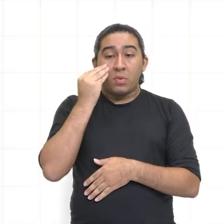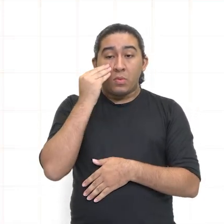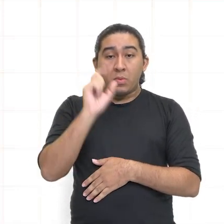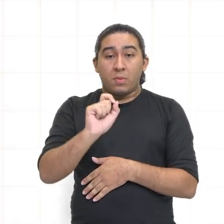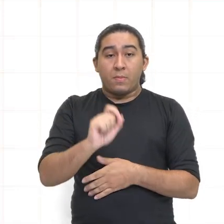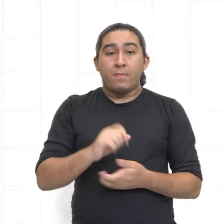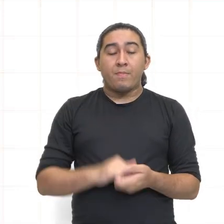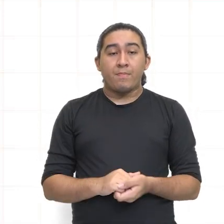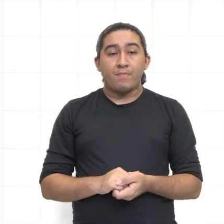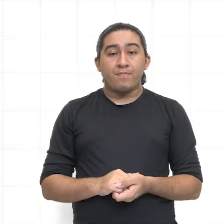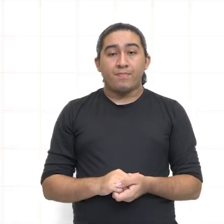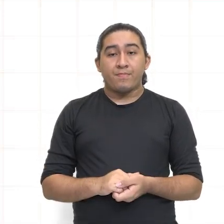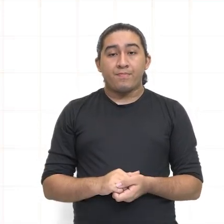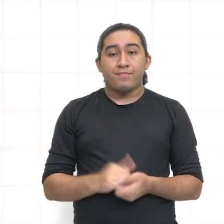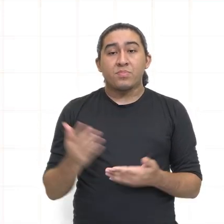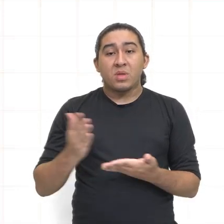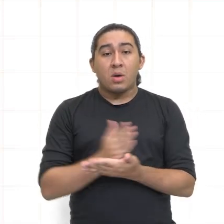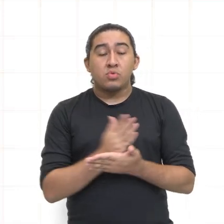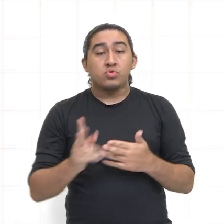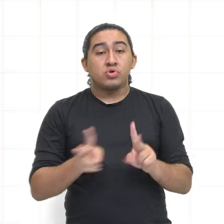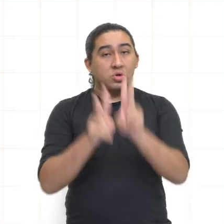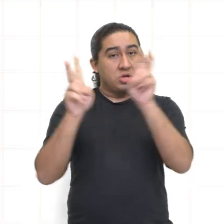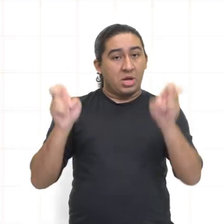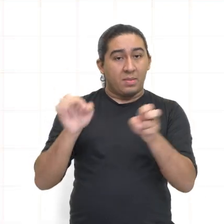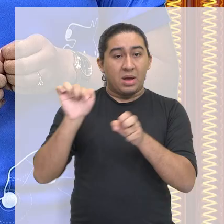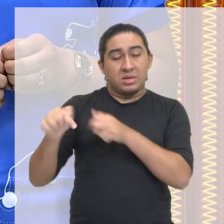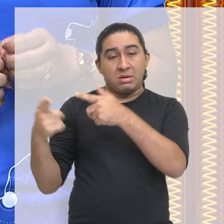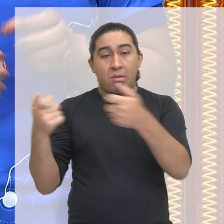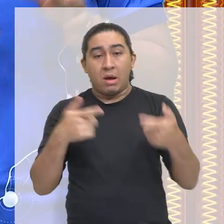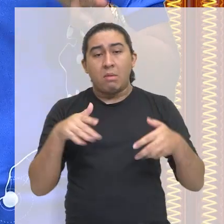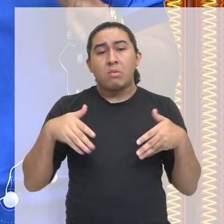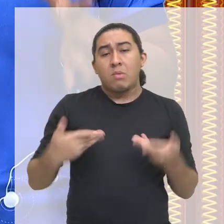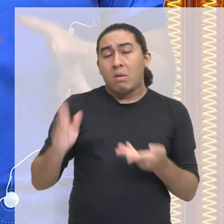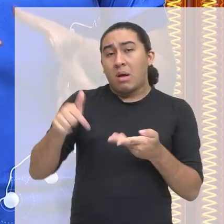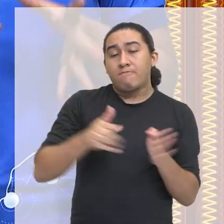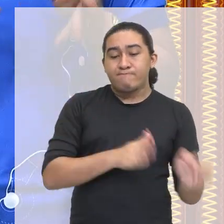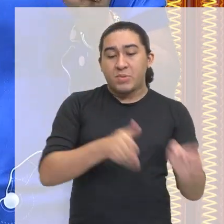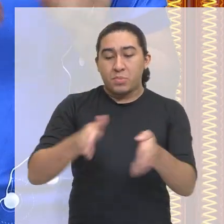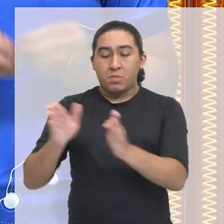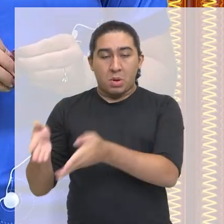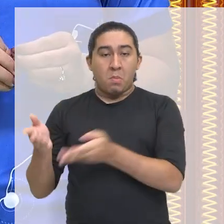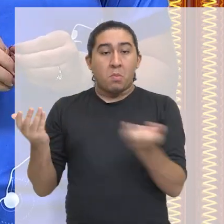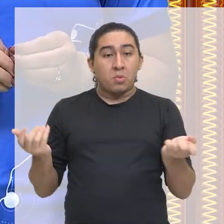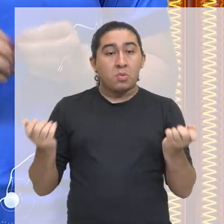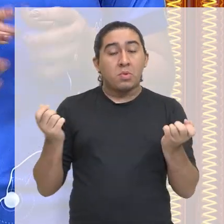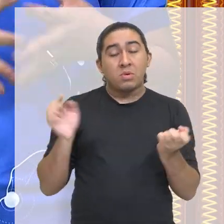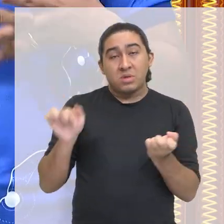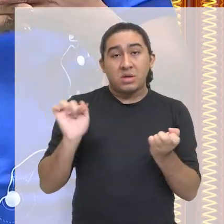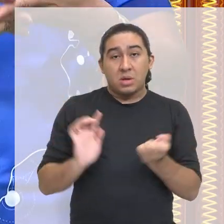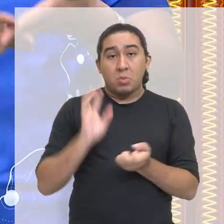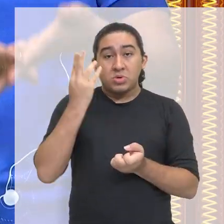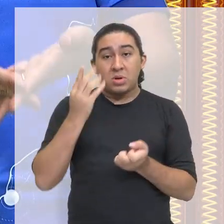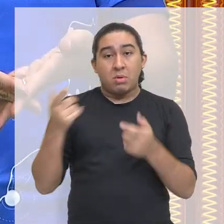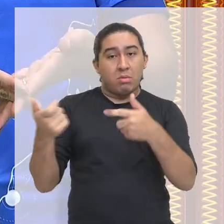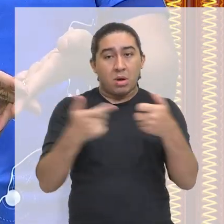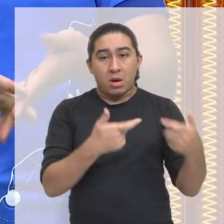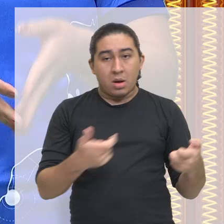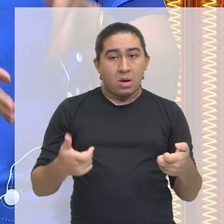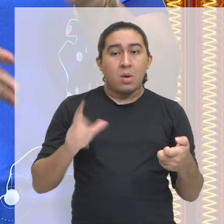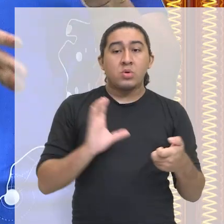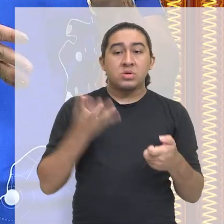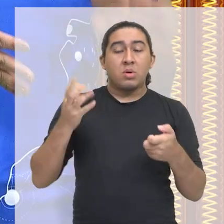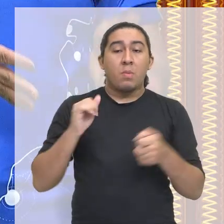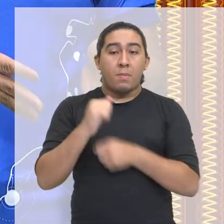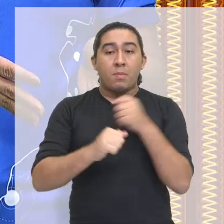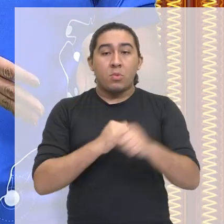vocês alguns fatos da guerra do Afeganistão, né? Quais são as fases do conflito dessa guerra,